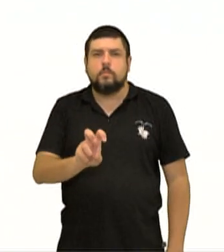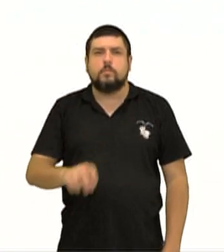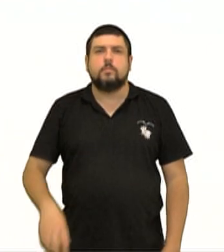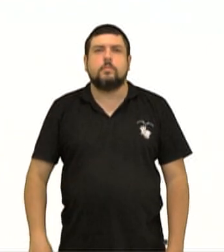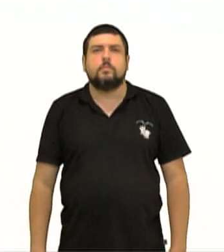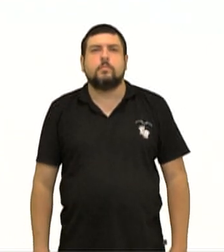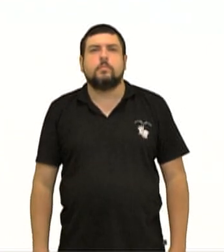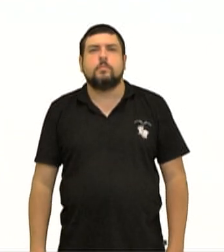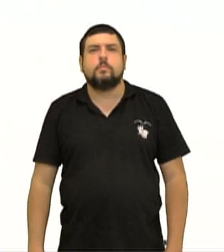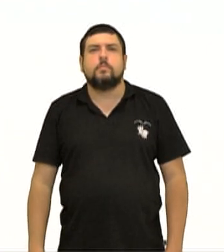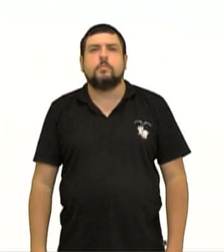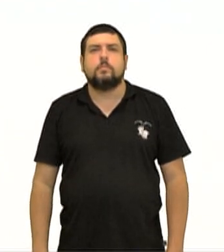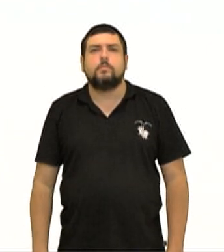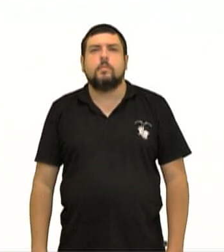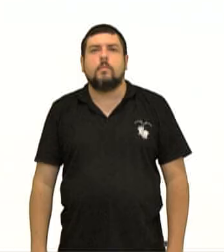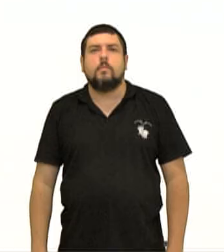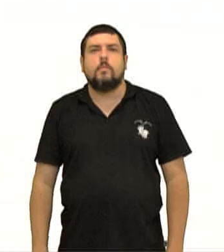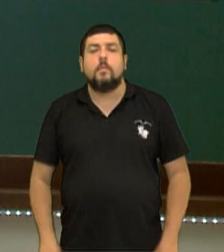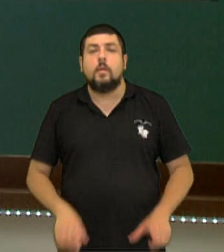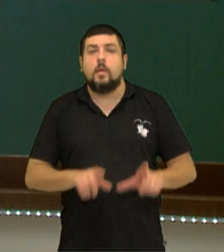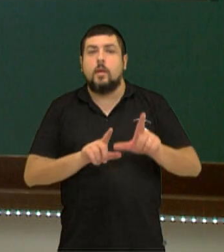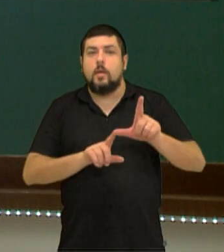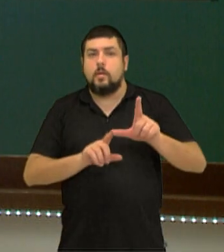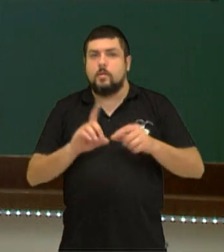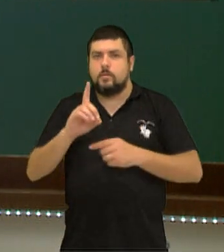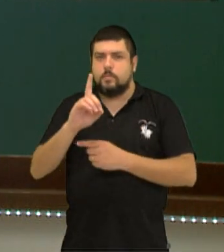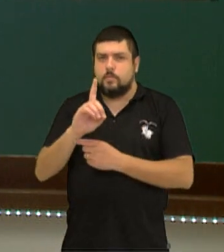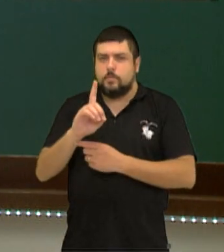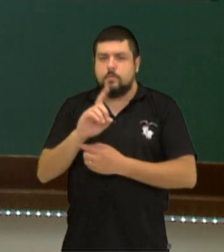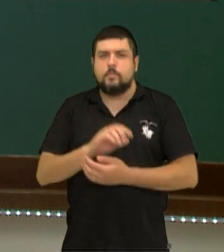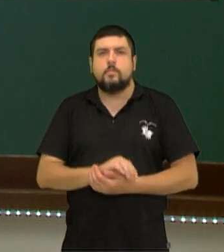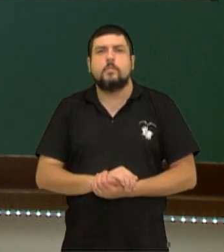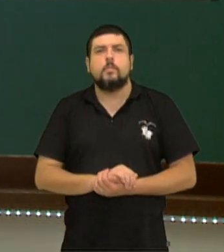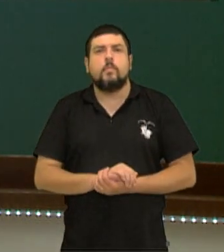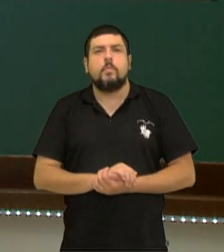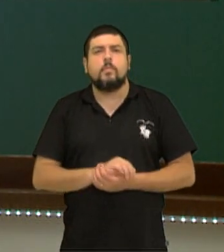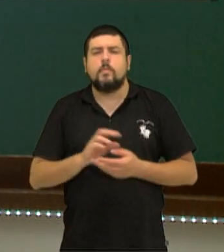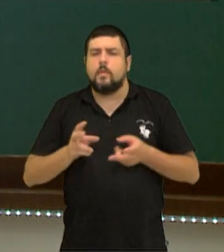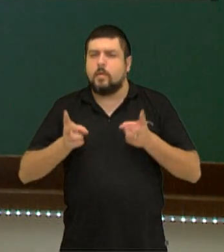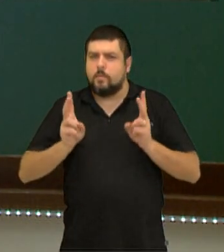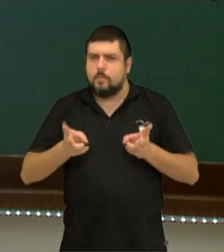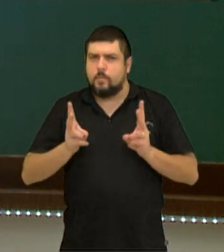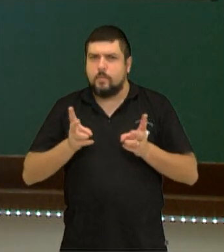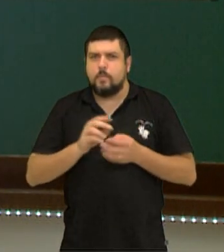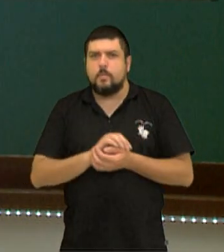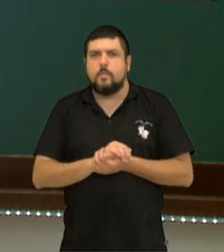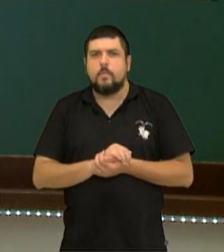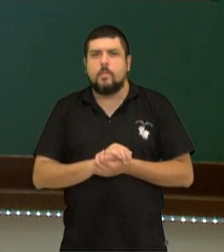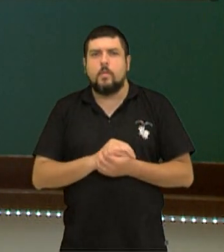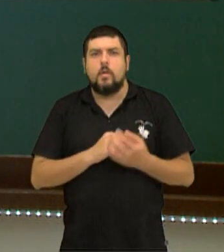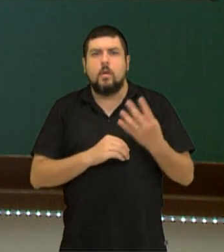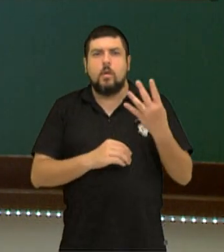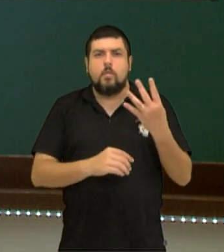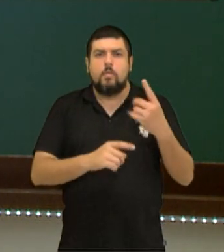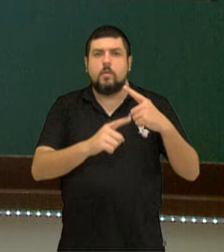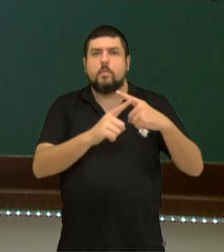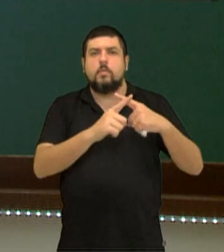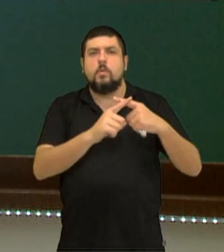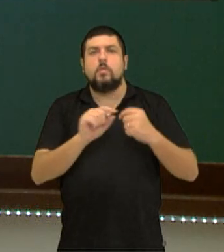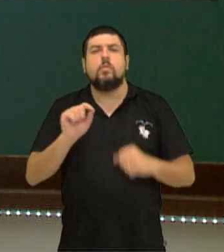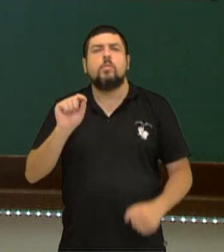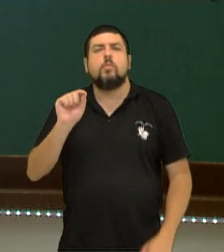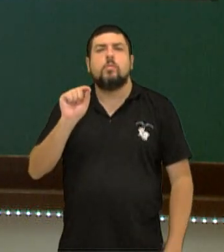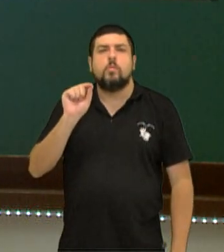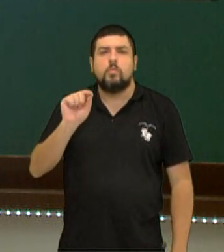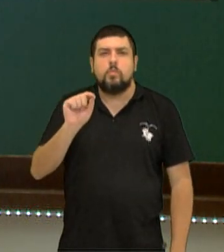ok? E na letra D, agora é a mesma situação, ó, ele quer multiplicar 4 vezes a soma, ele